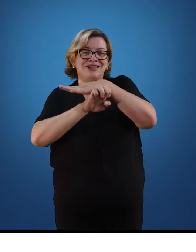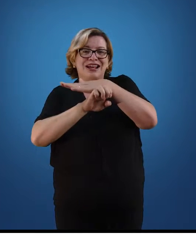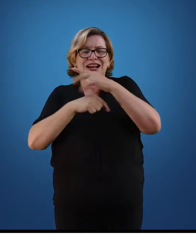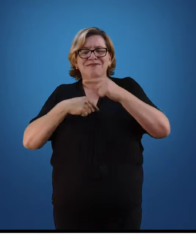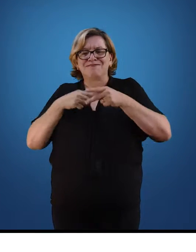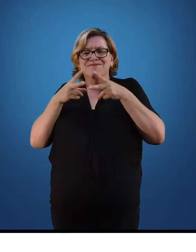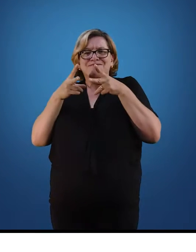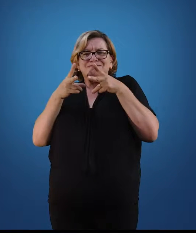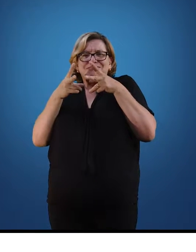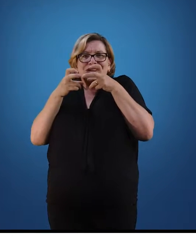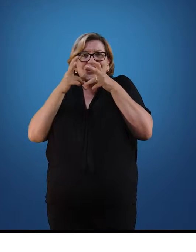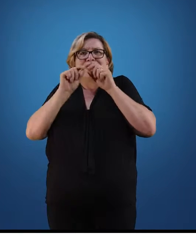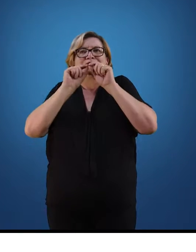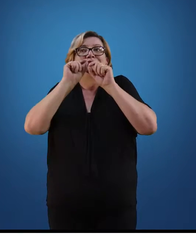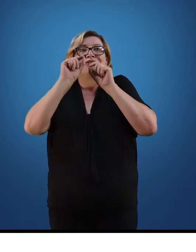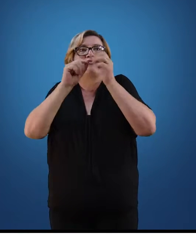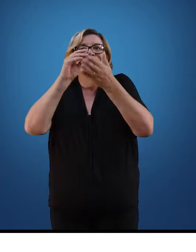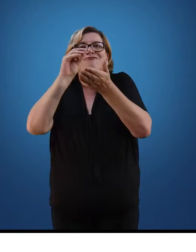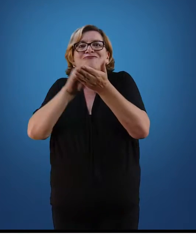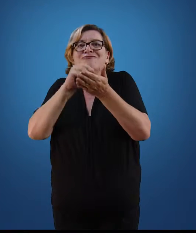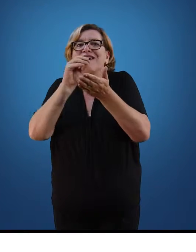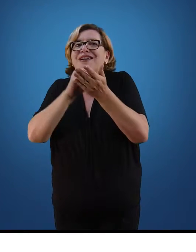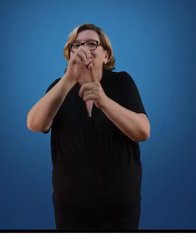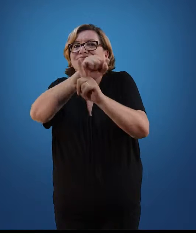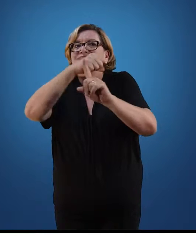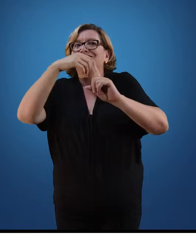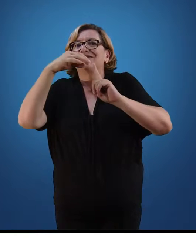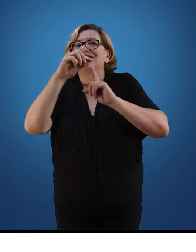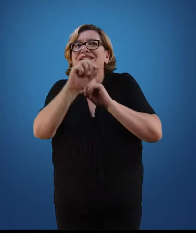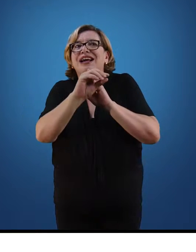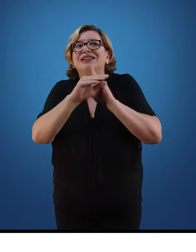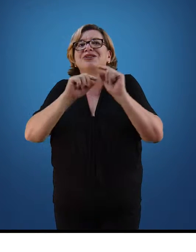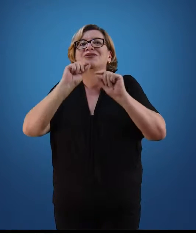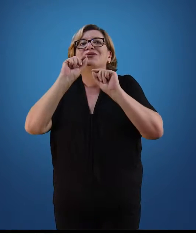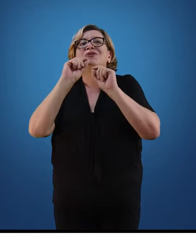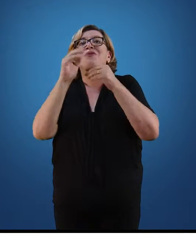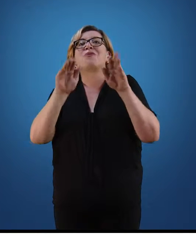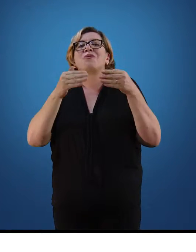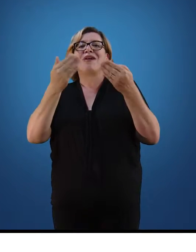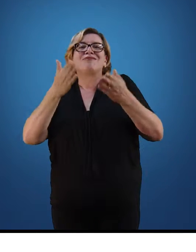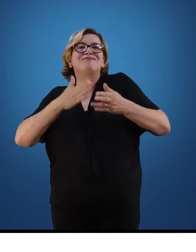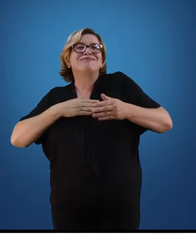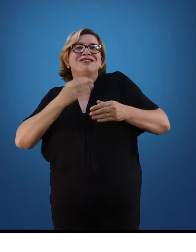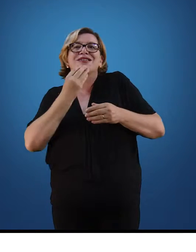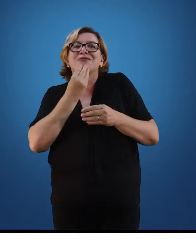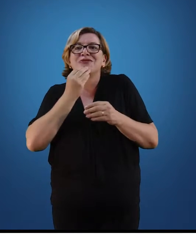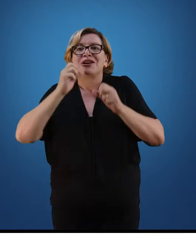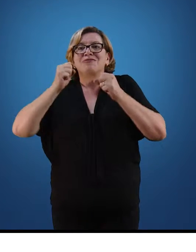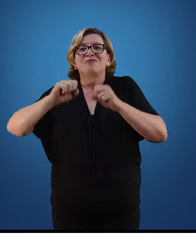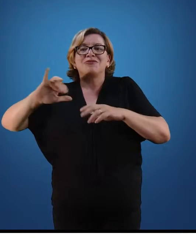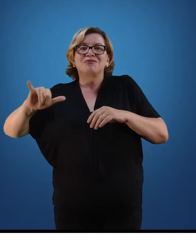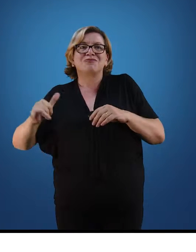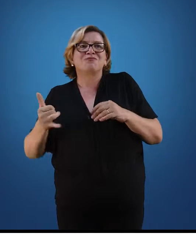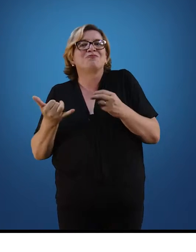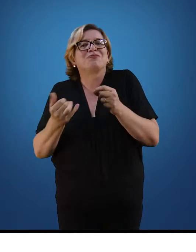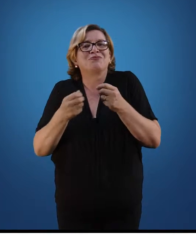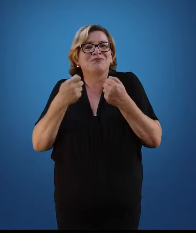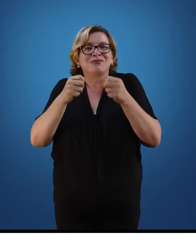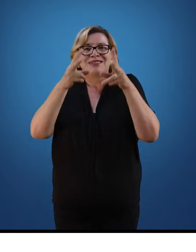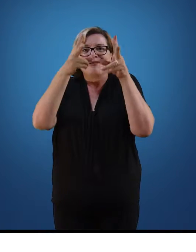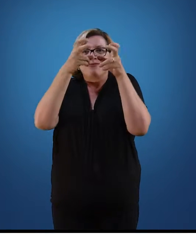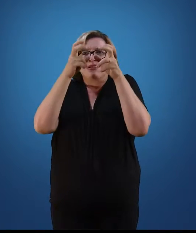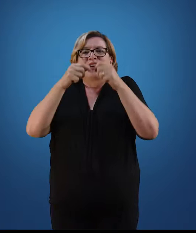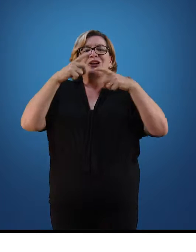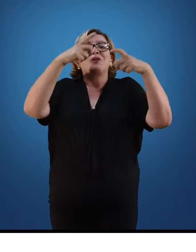vai identificar que demanda que não está atendida, que eu posso atender. Onde eu tenho uma oportunidade e posso aproveitar essa oportunidade. Em